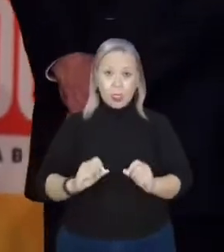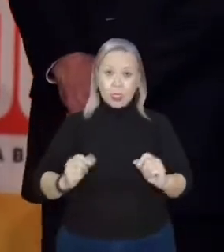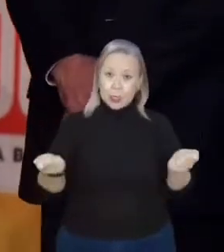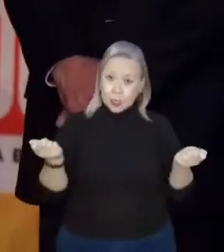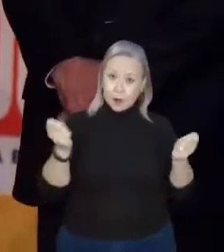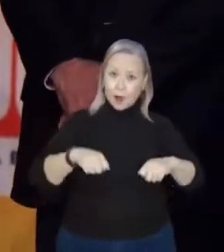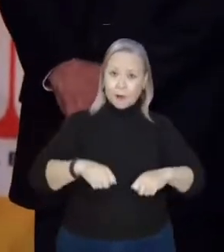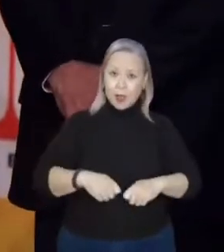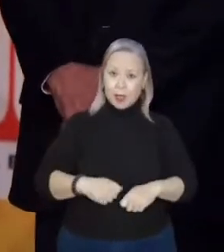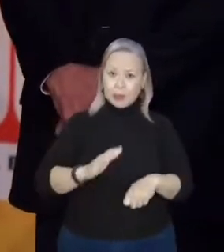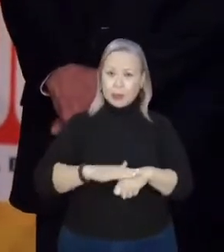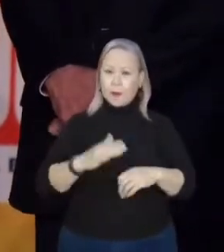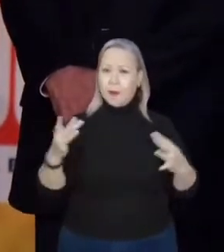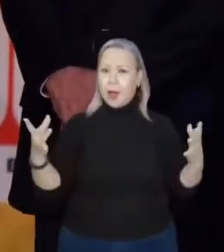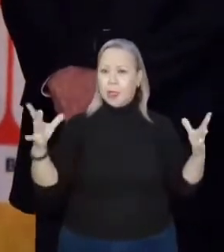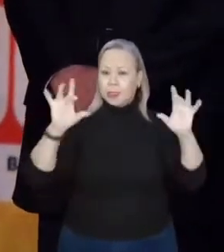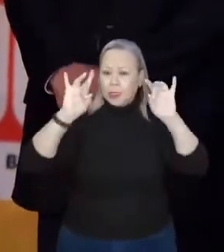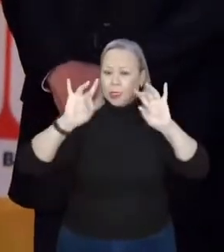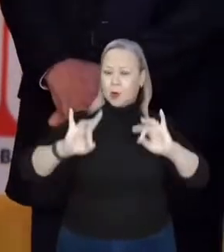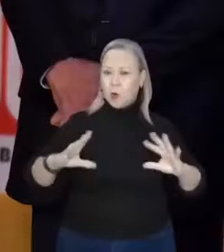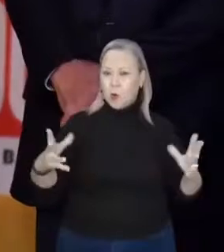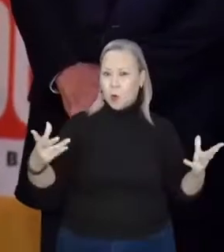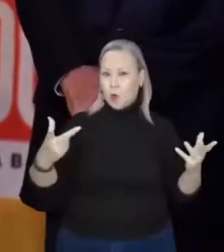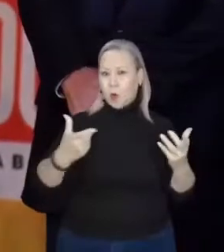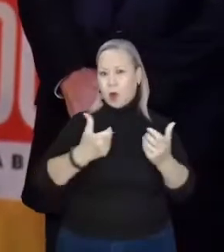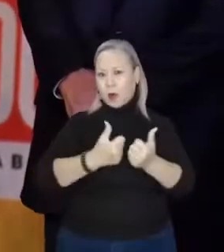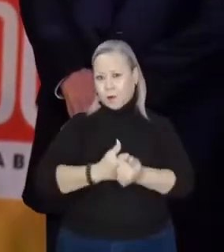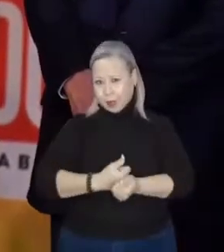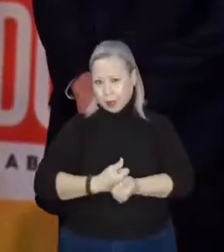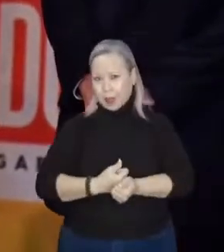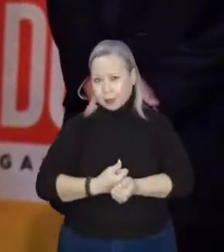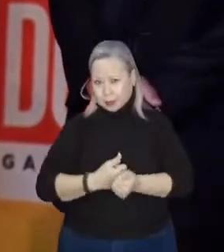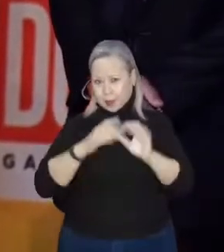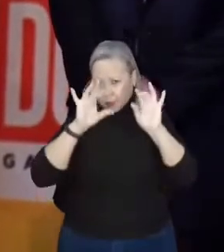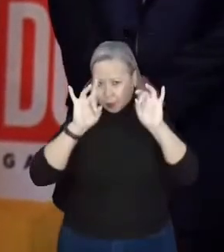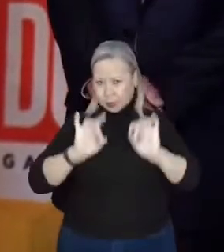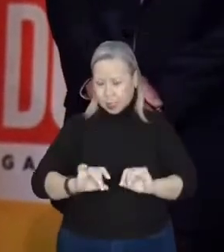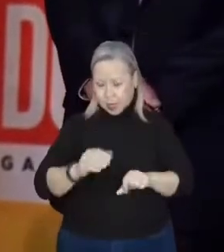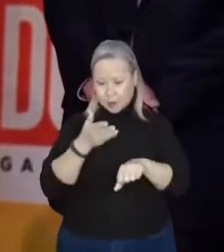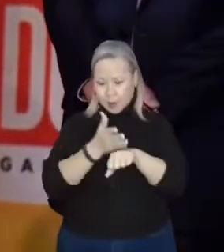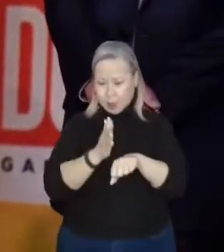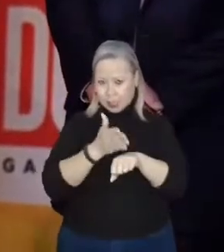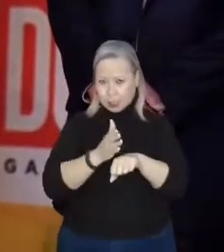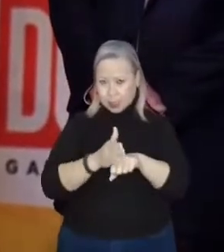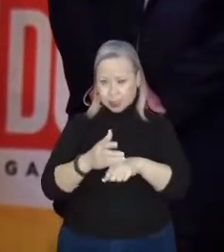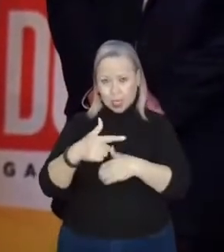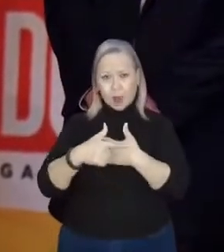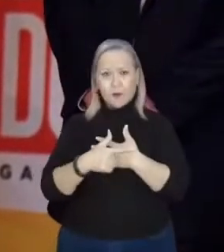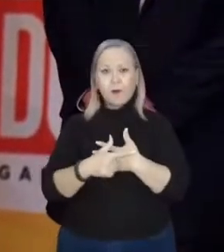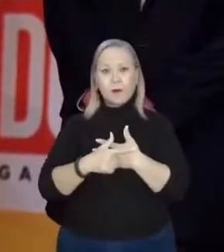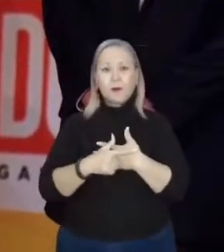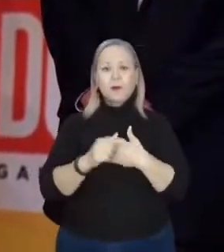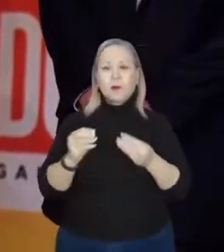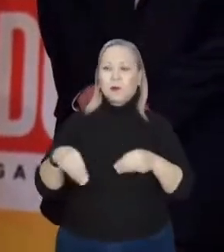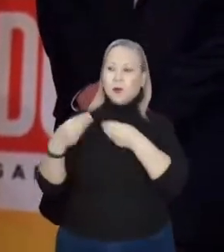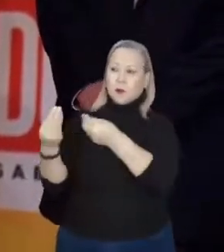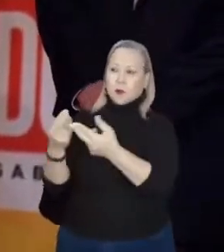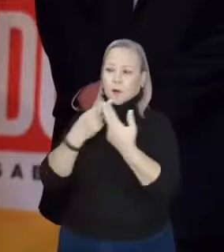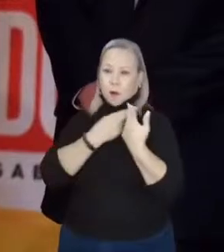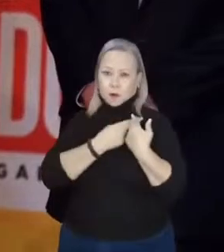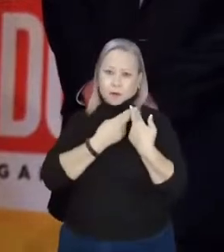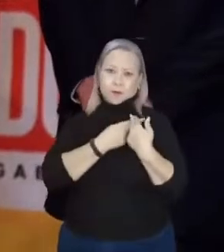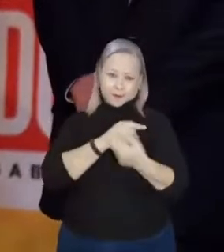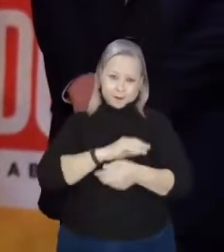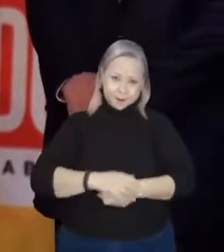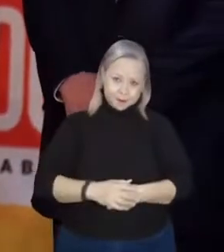mais extraordinária qualificação e qualidade para exercer a função que lhe foi delegada. Vai